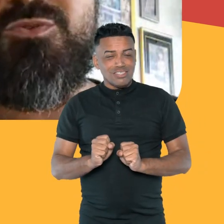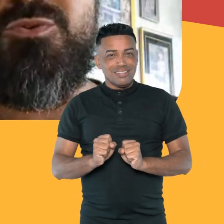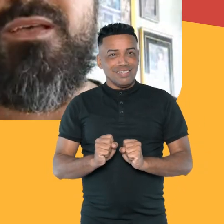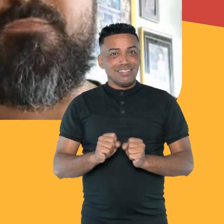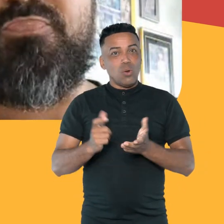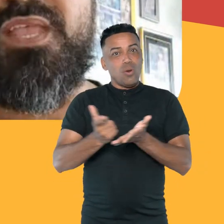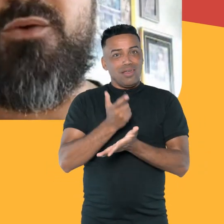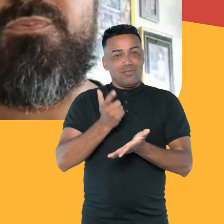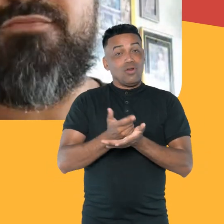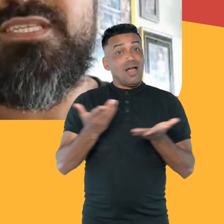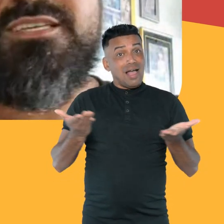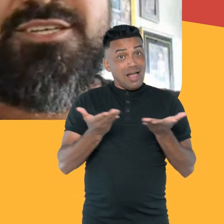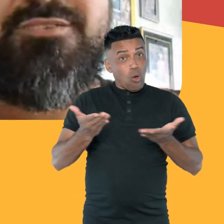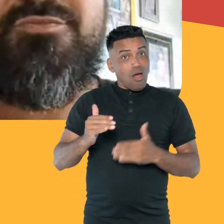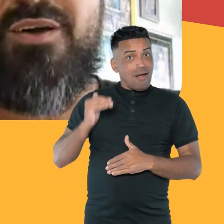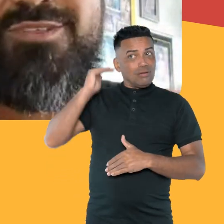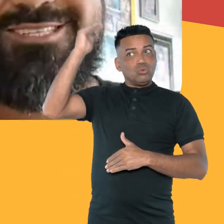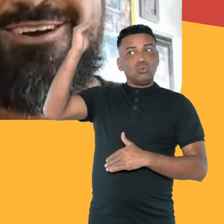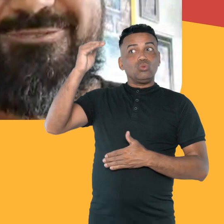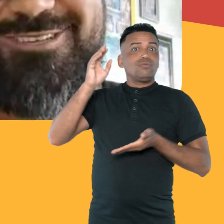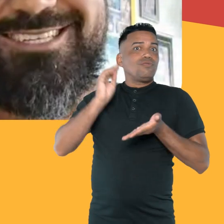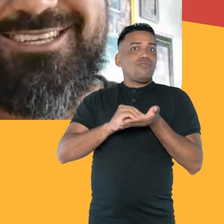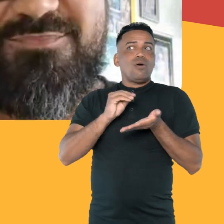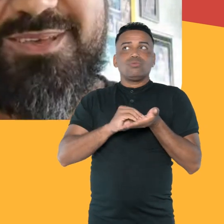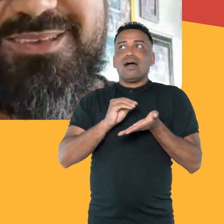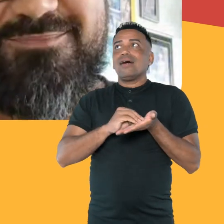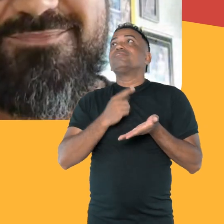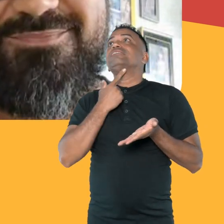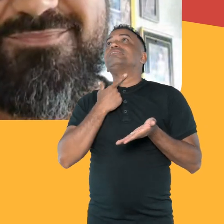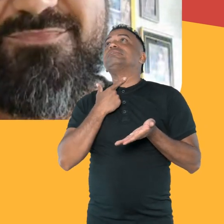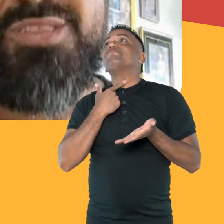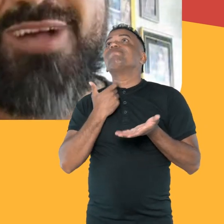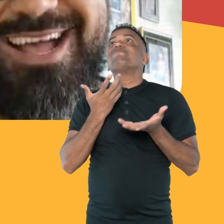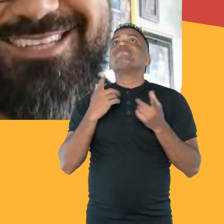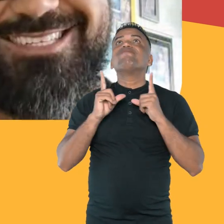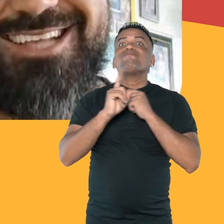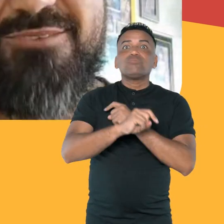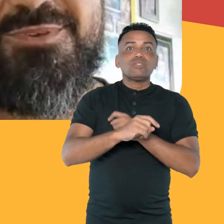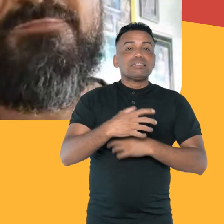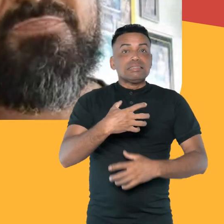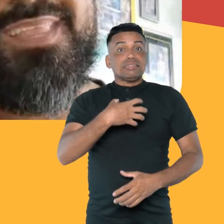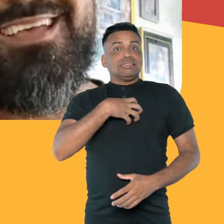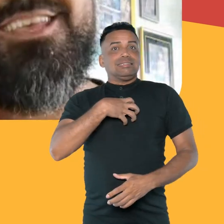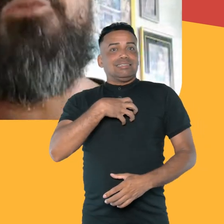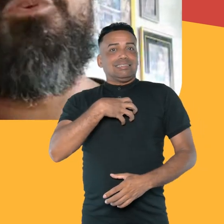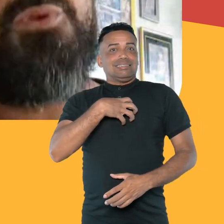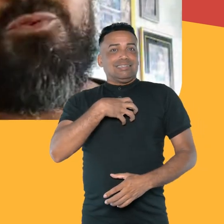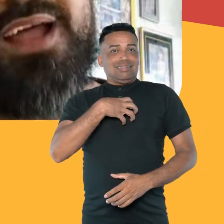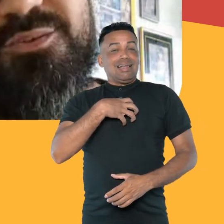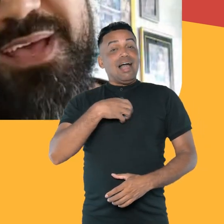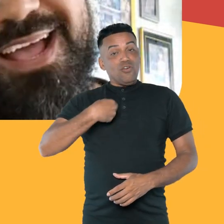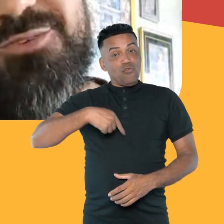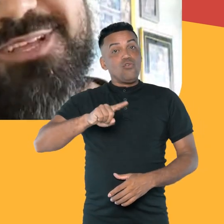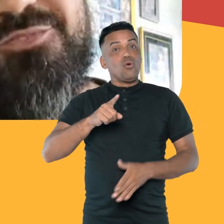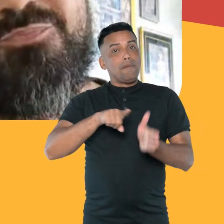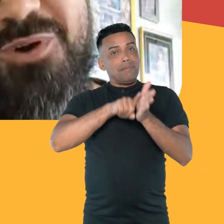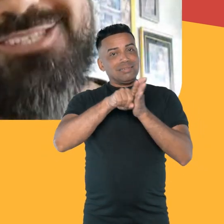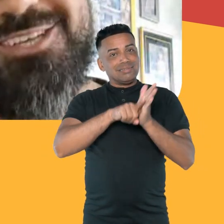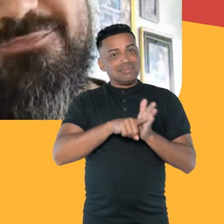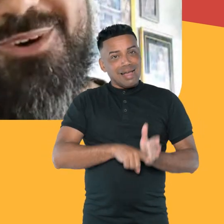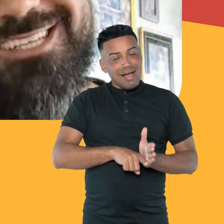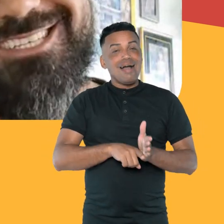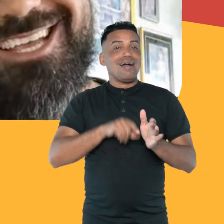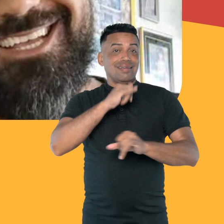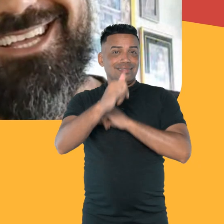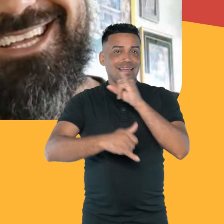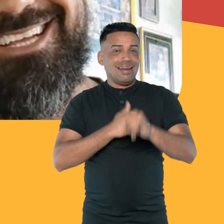agora, adulto, eu estava sentindo falta de algo assim que me tocasse, sabe? E eu fui procurar no Mercado Livre,